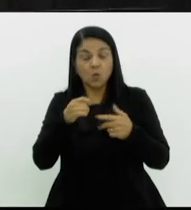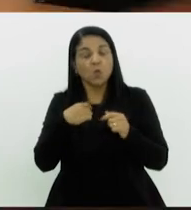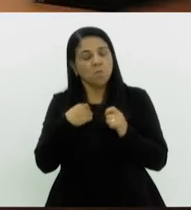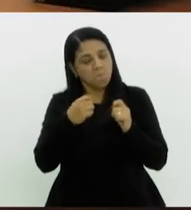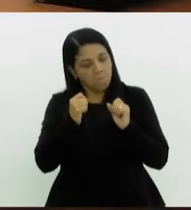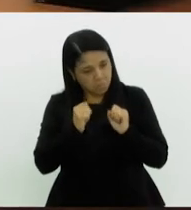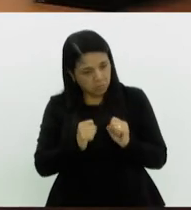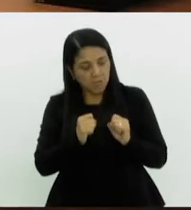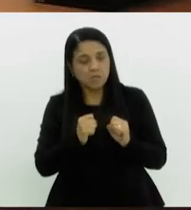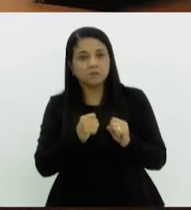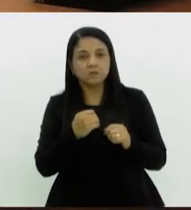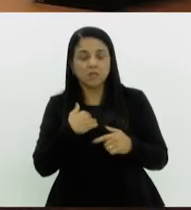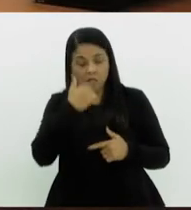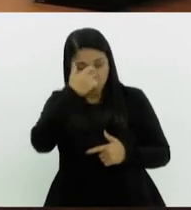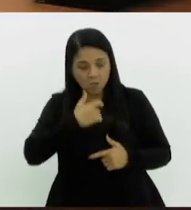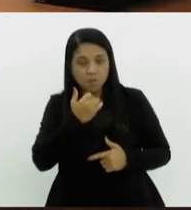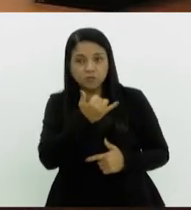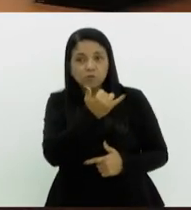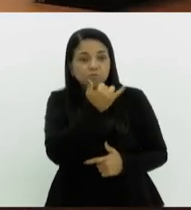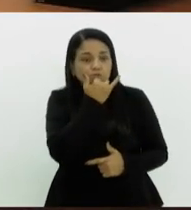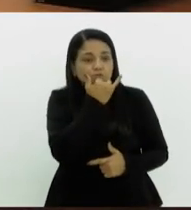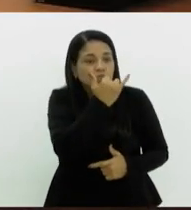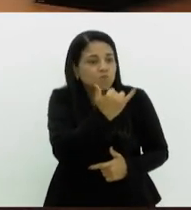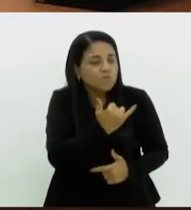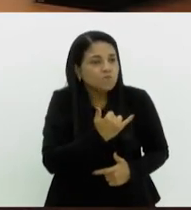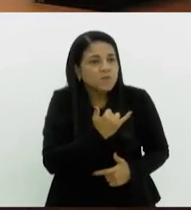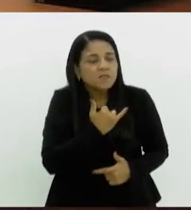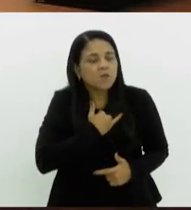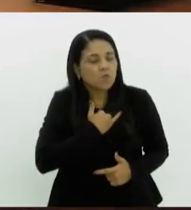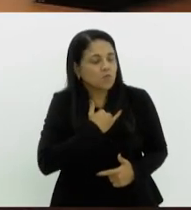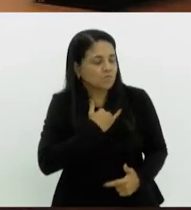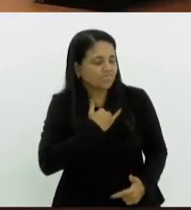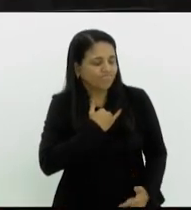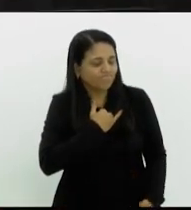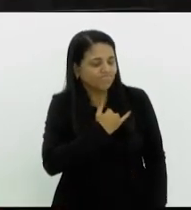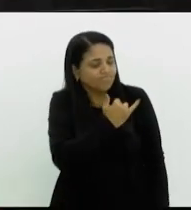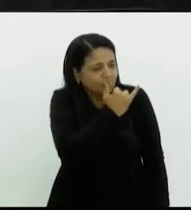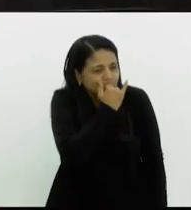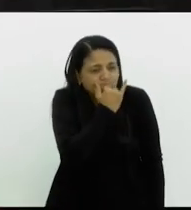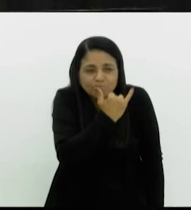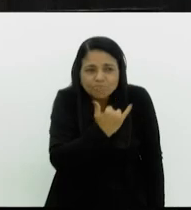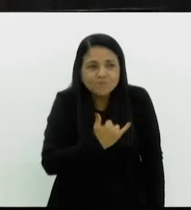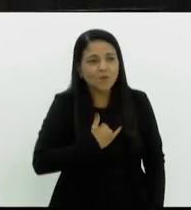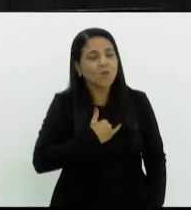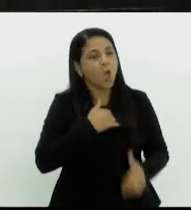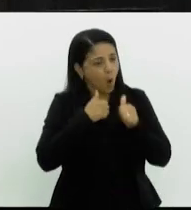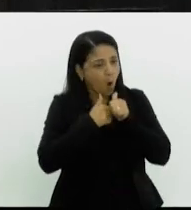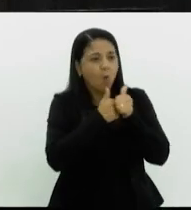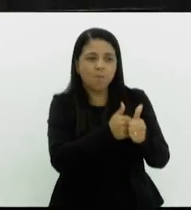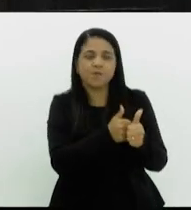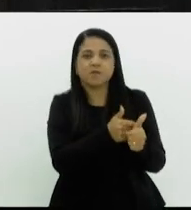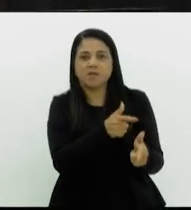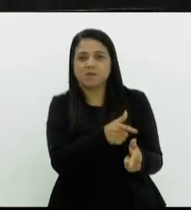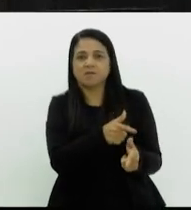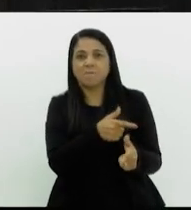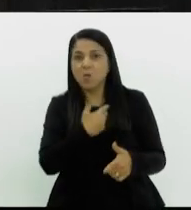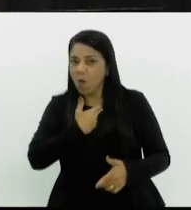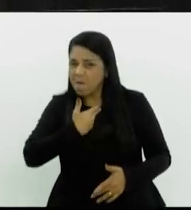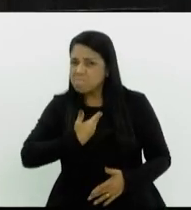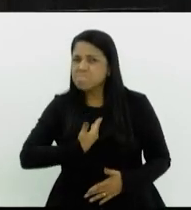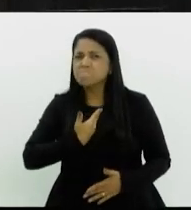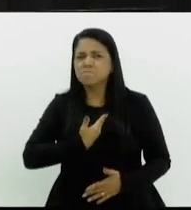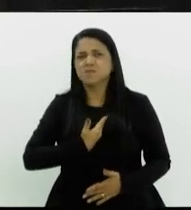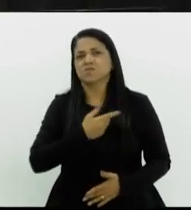você. Se eu pudesse, eu pediria perdão a você. E eu acompanhei tudo isso. Porque é meu amigo mesmo.